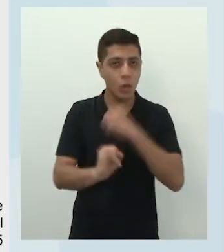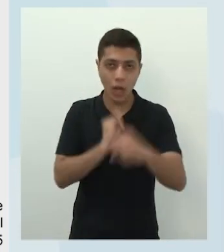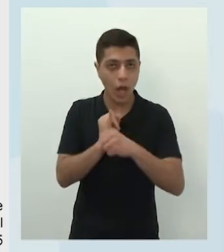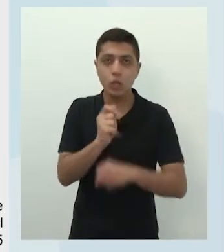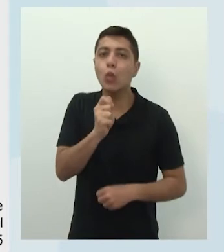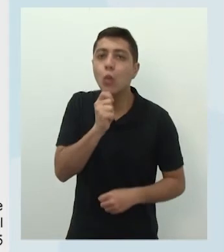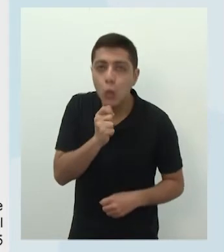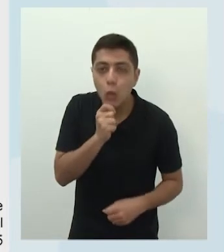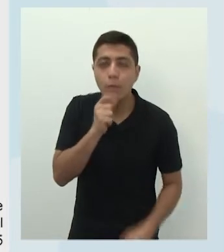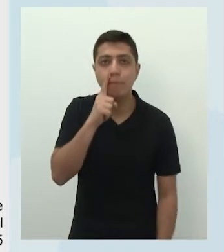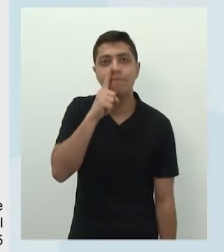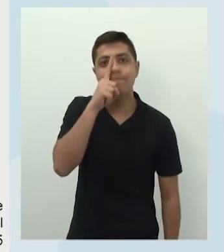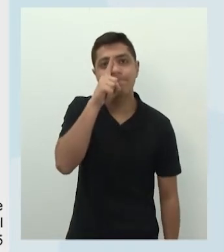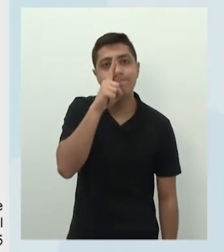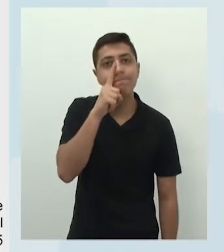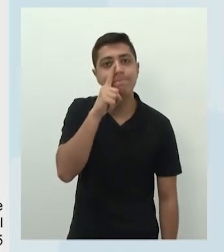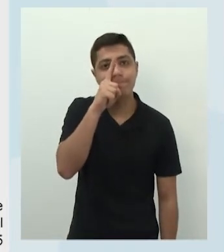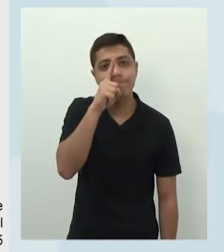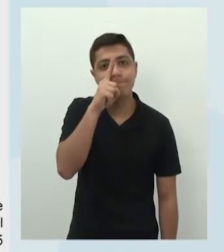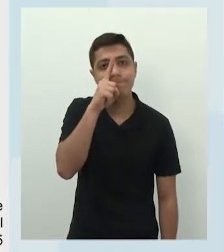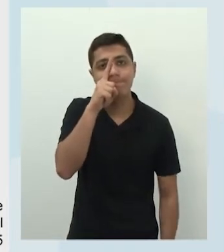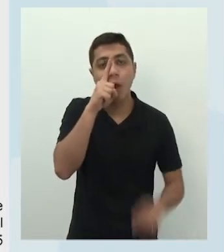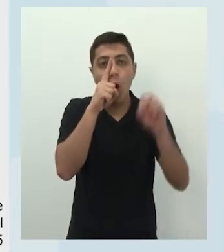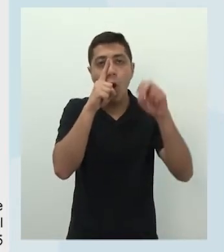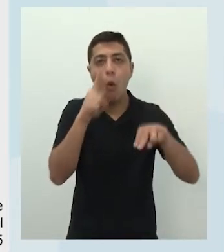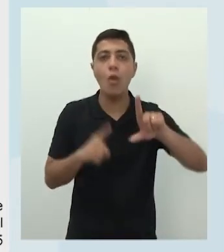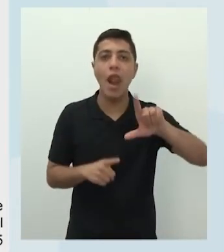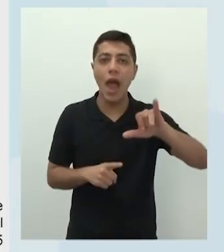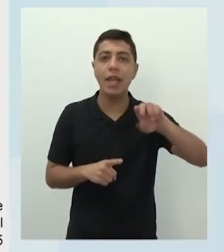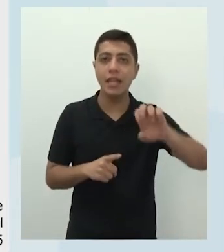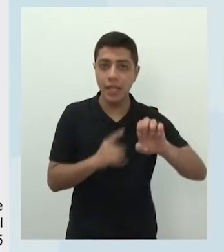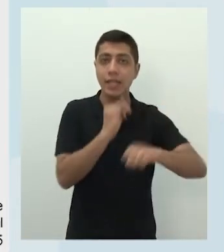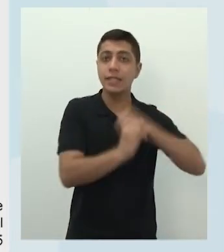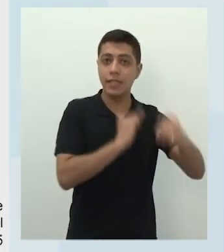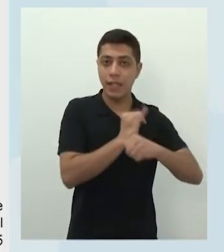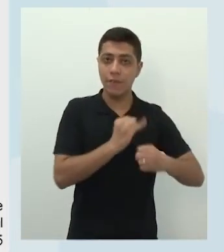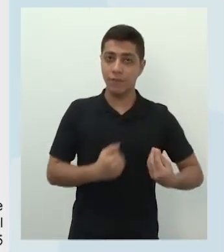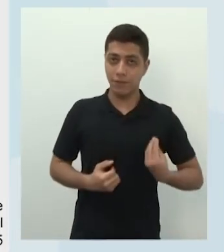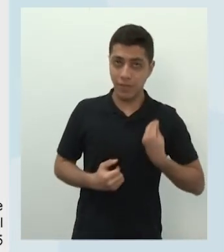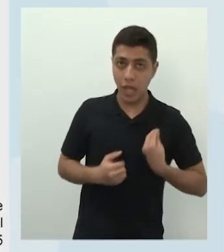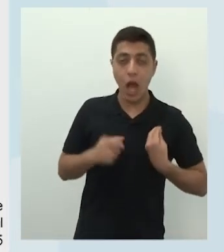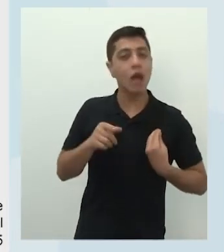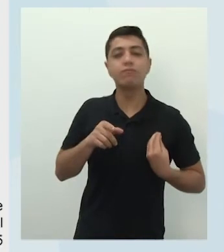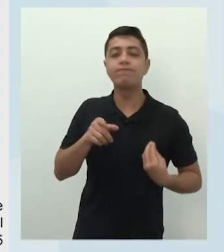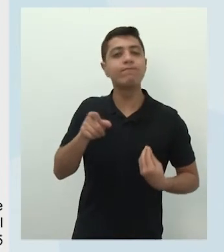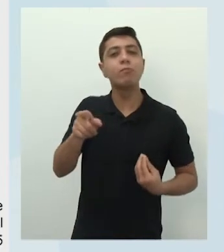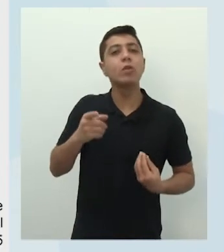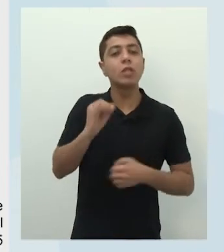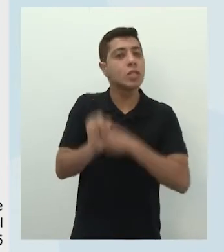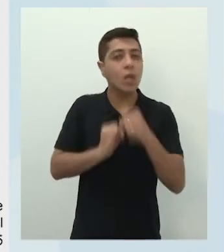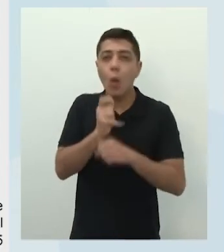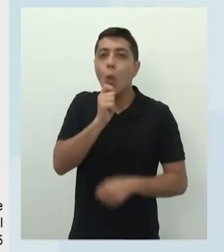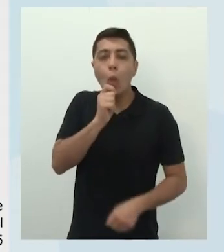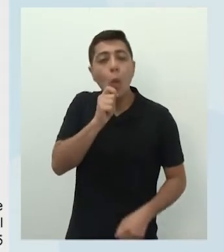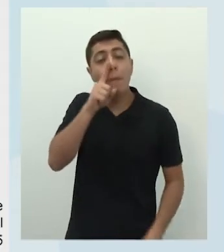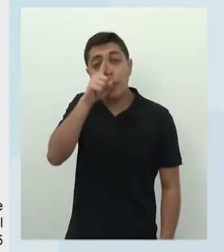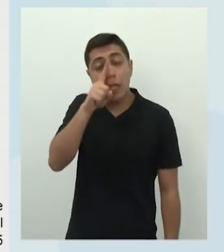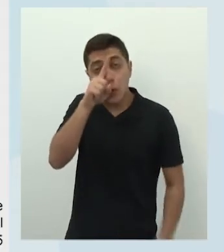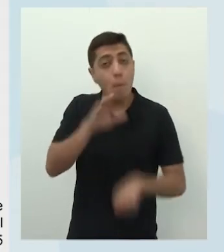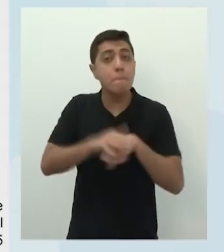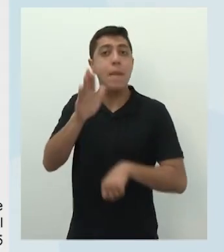acha que é o contrário. O ambiente offline é mais perigoso que o ambiente online. Existe sim, não vamos fechar os